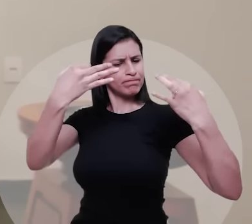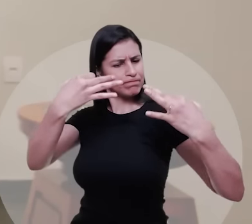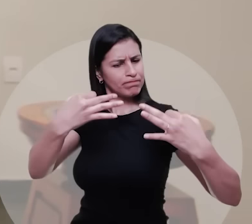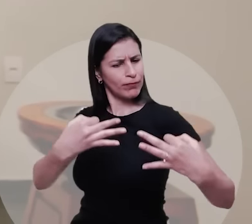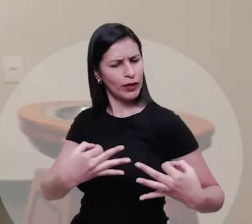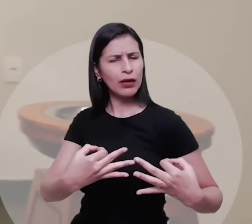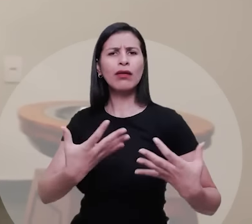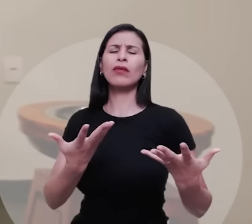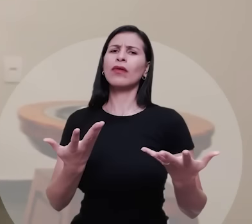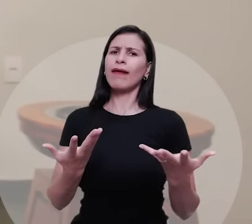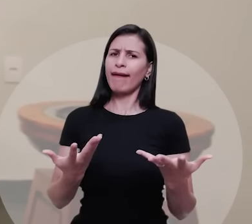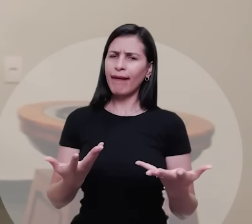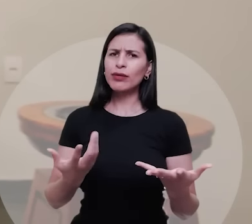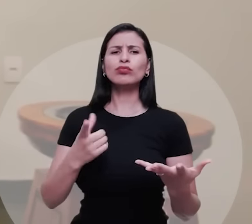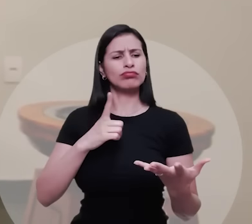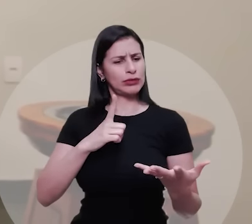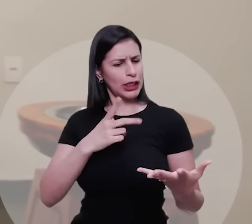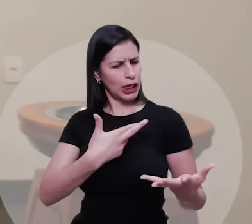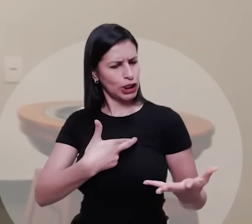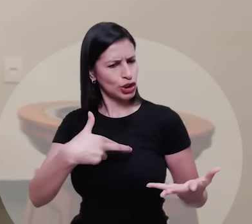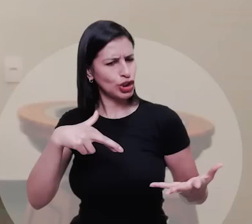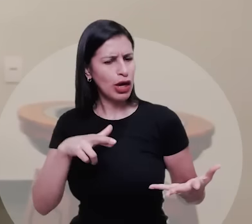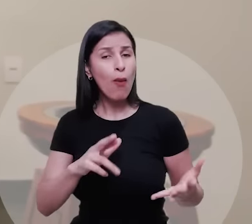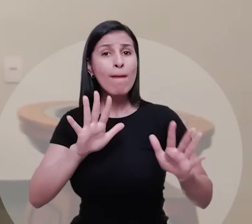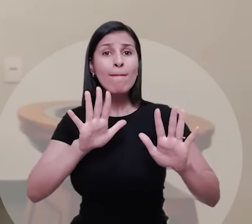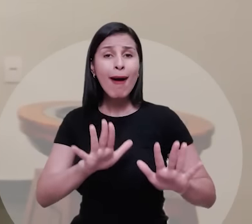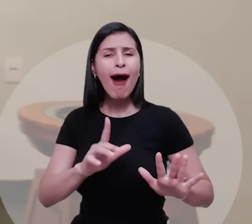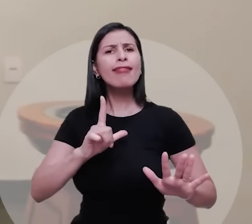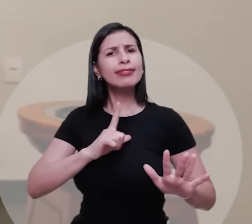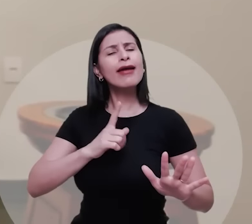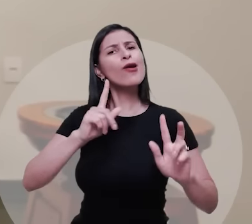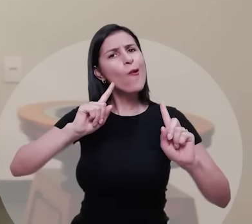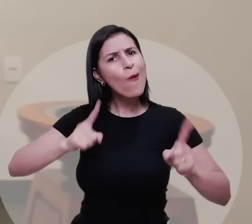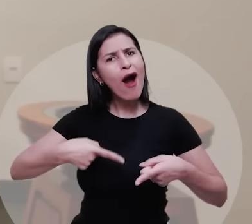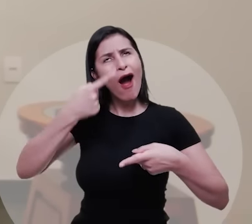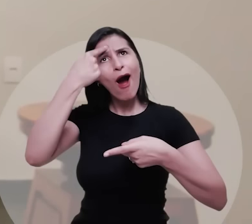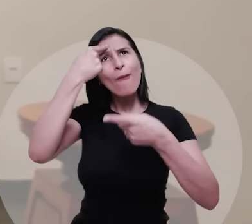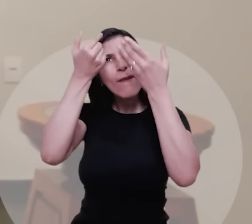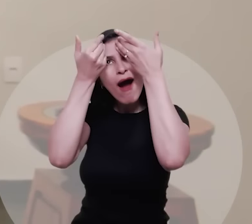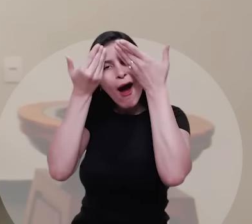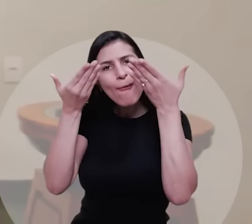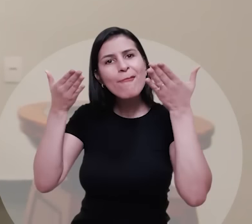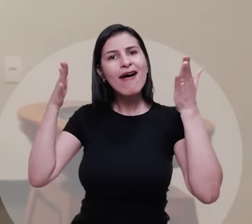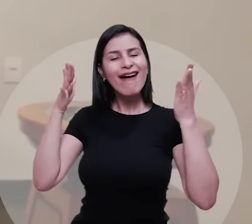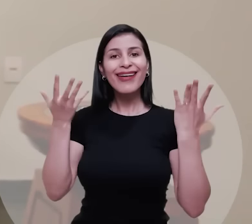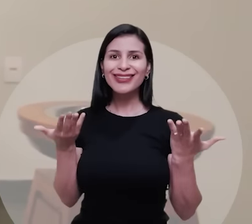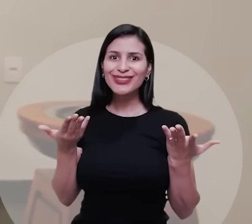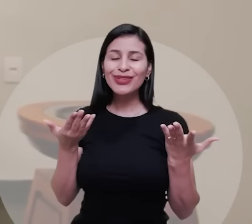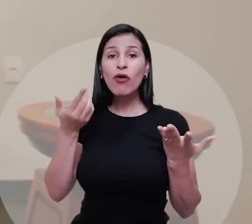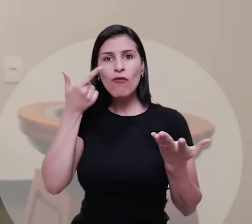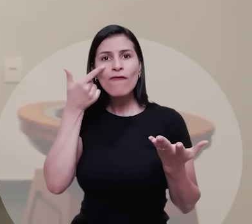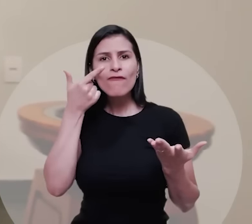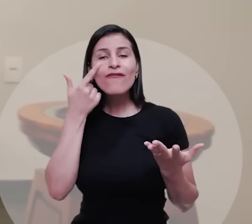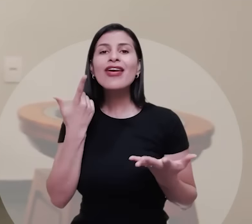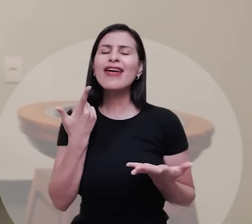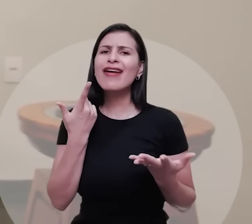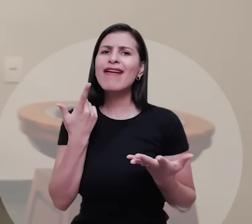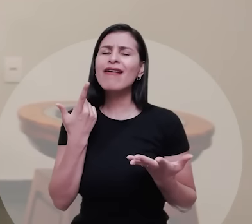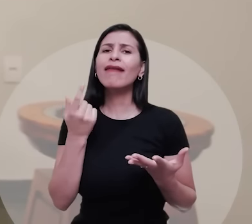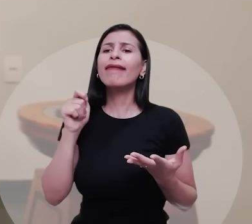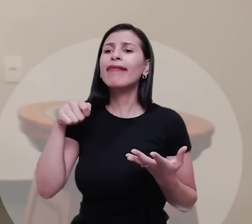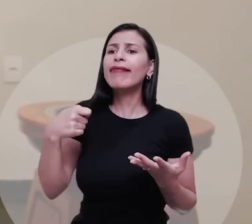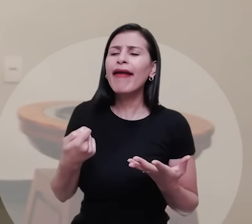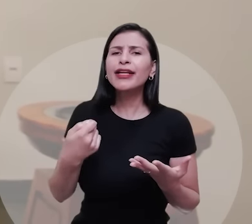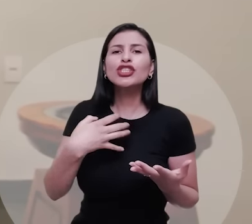religioso e mesmo assim de mente aberta. E vejam quem age com cortesia, quem